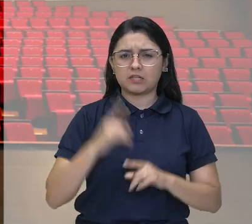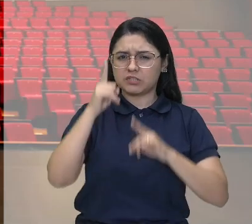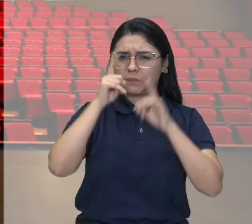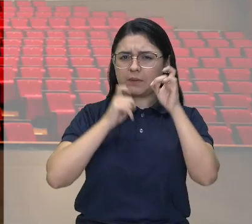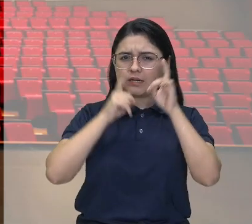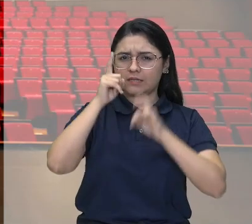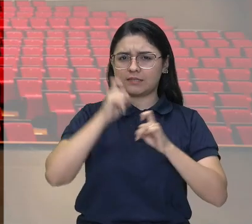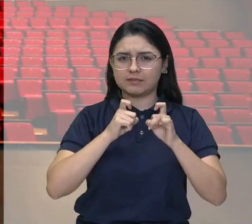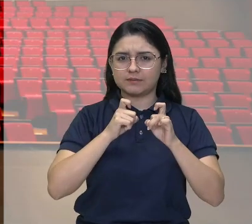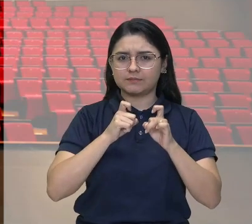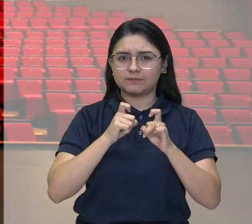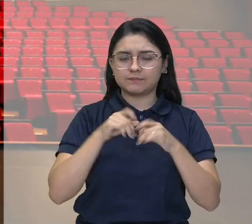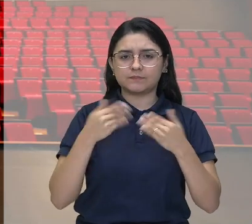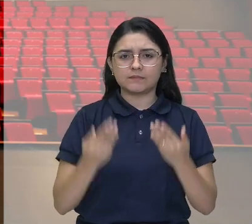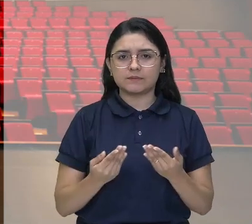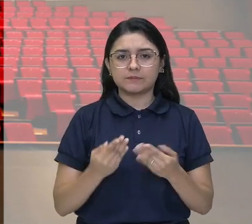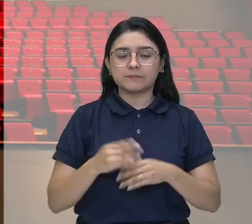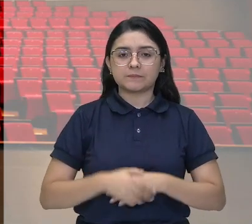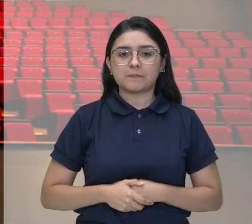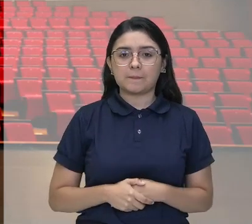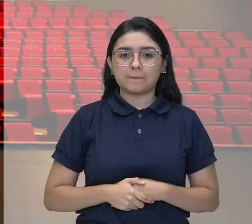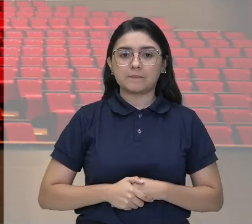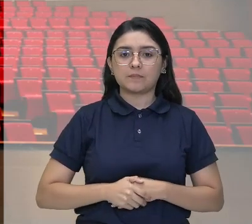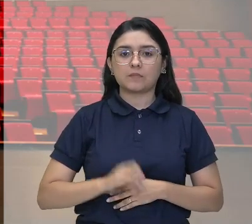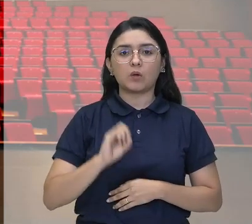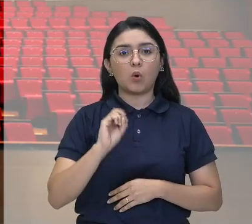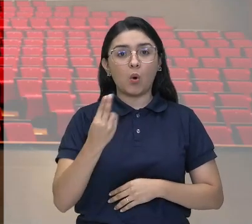será que é assim mesmo? Ou,